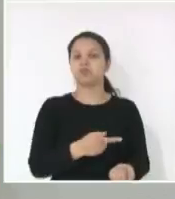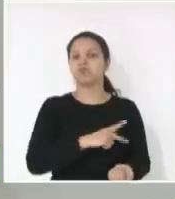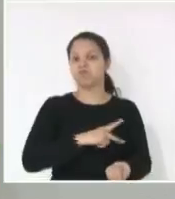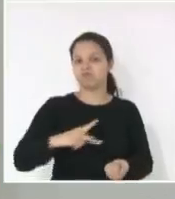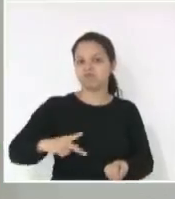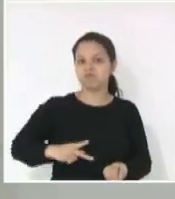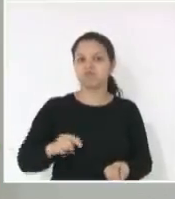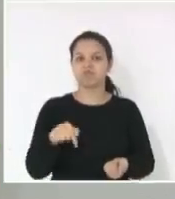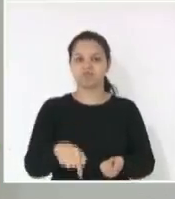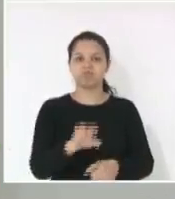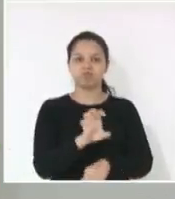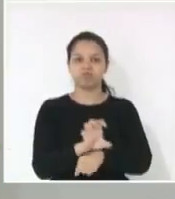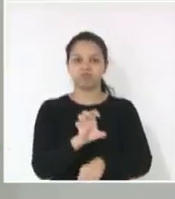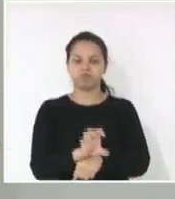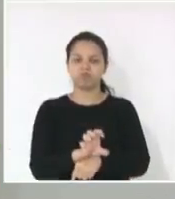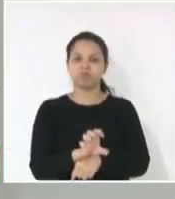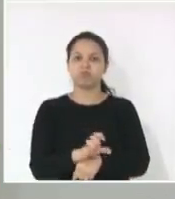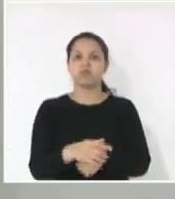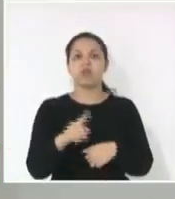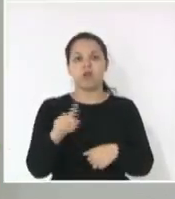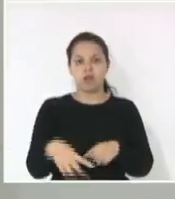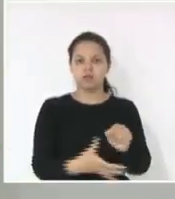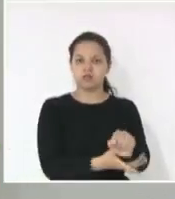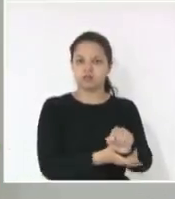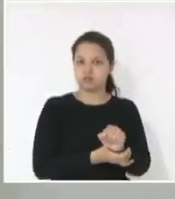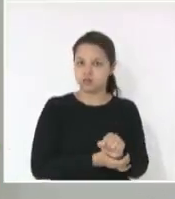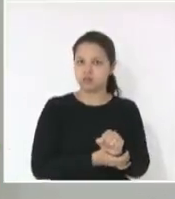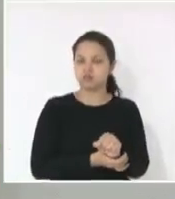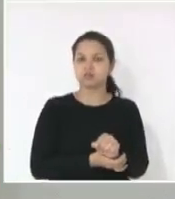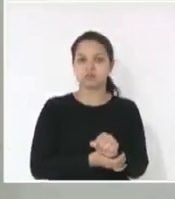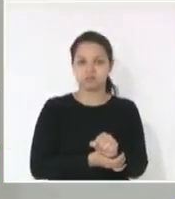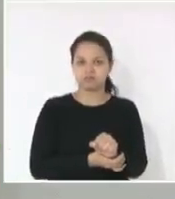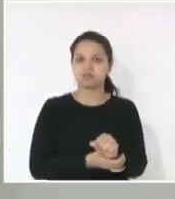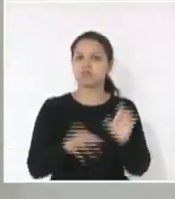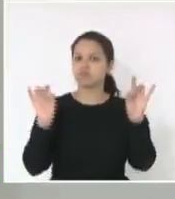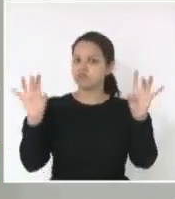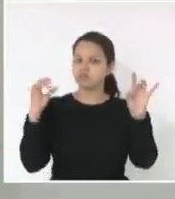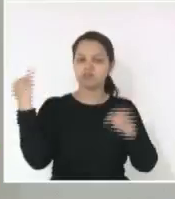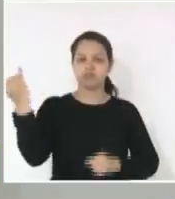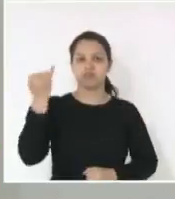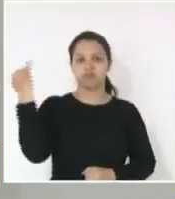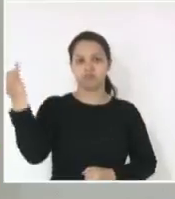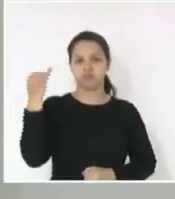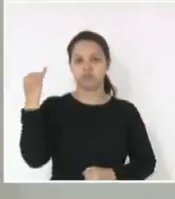que se destaca. Se nós unirmos tecnologia,